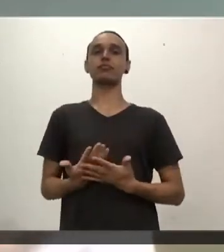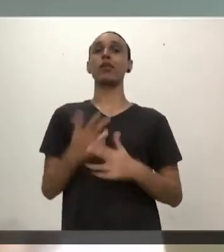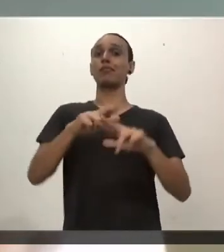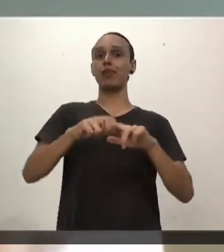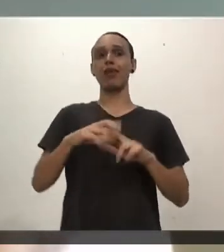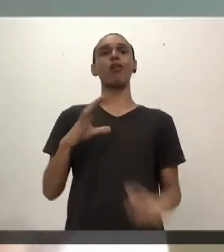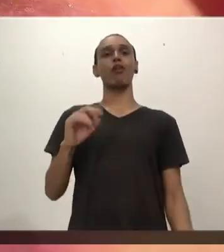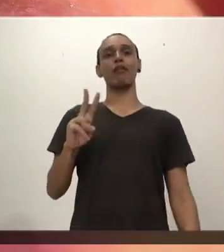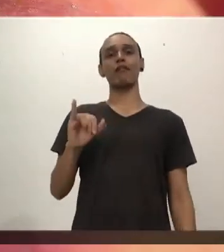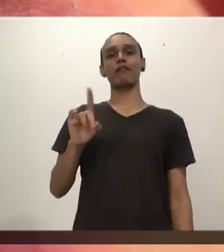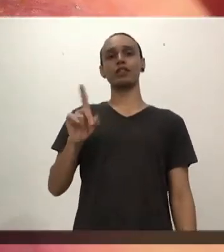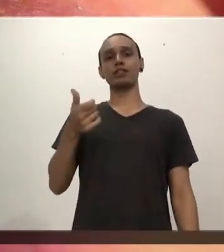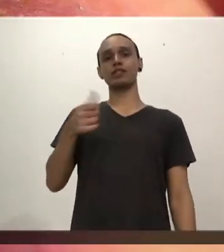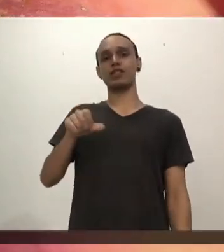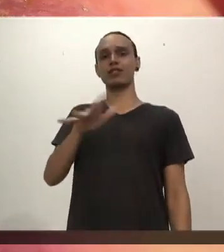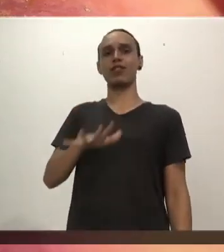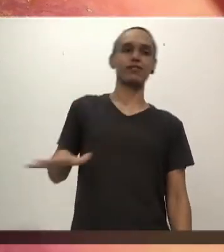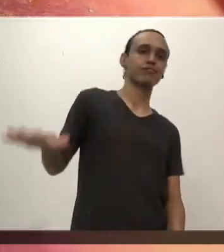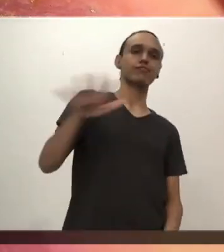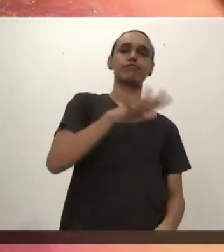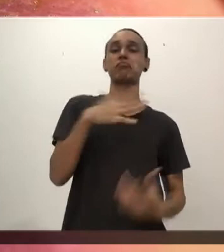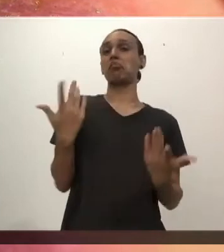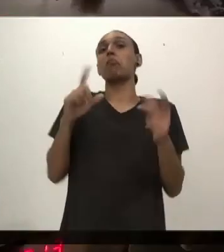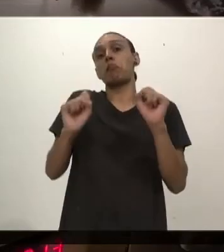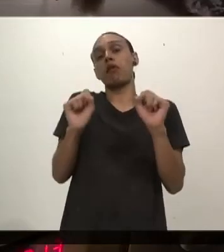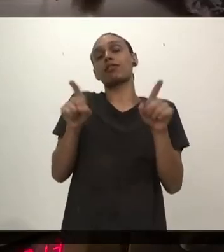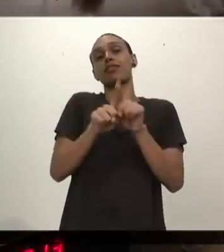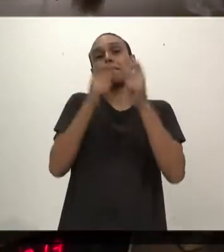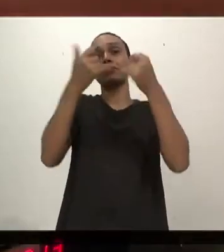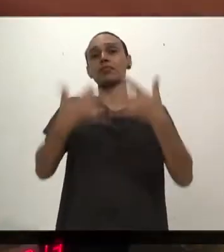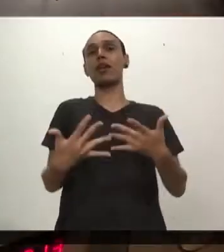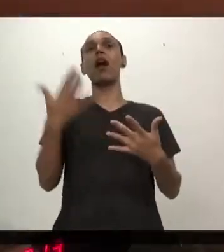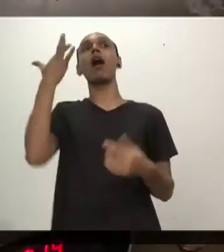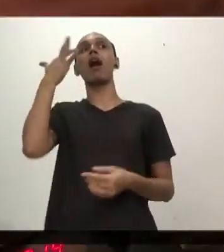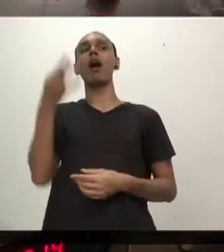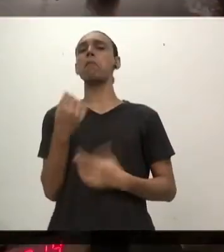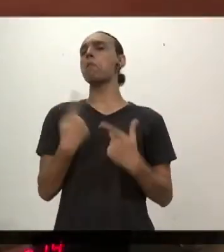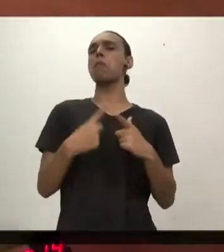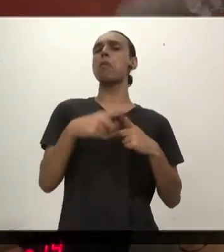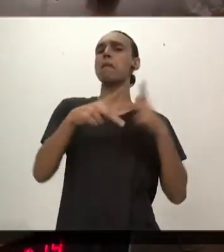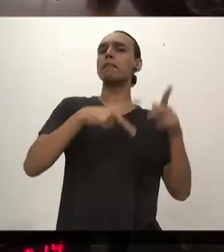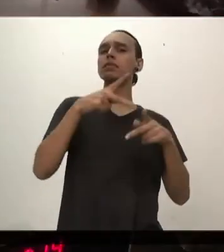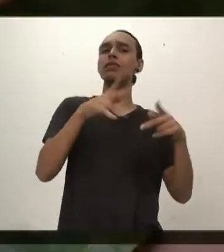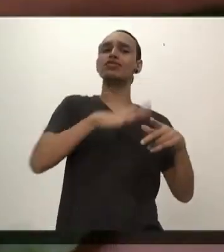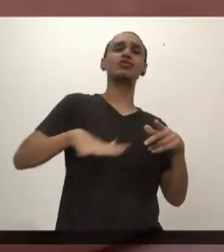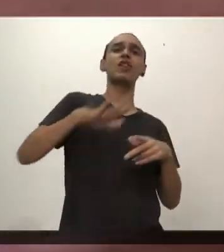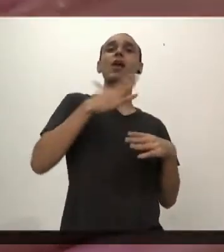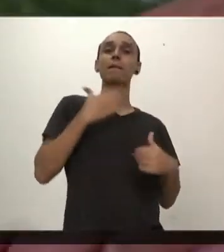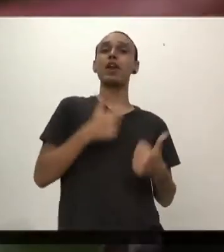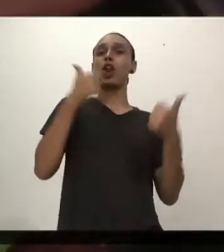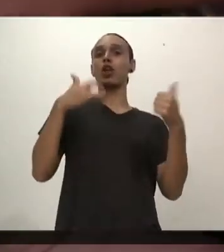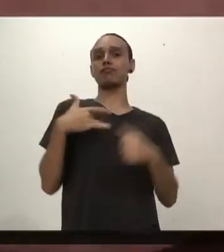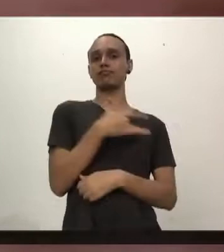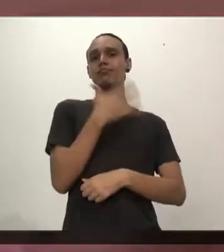organismo, justamente por causa da Covid-19. Então, isso também poderia ser uma explicação por que as pessoas